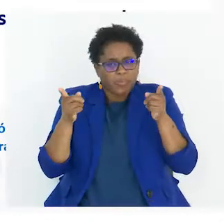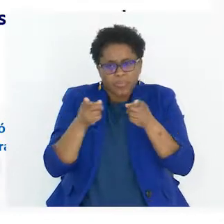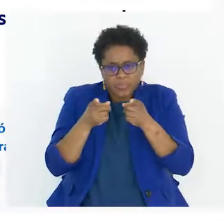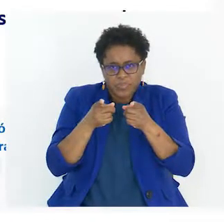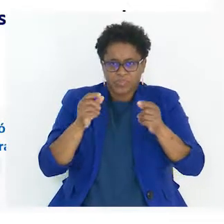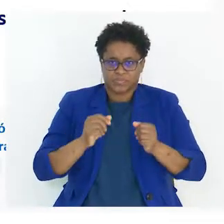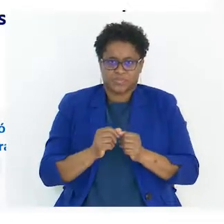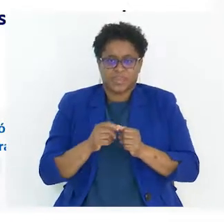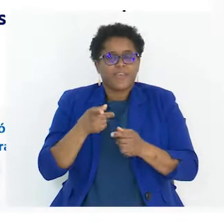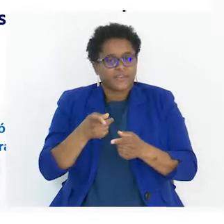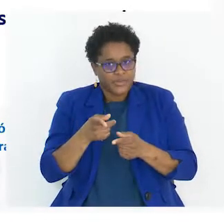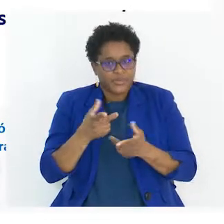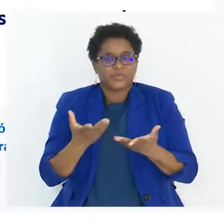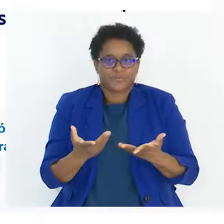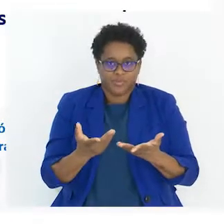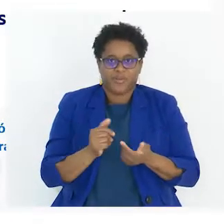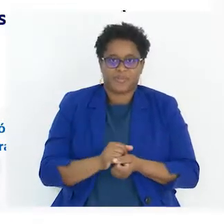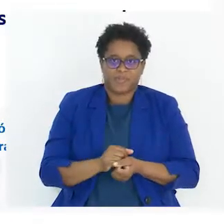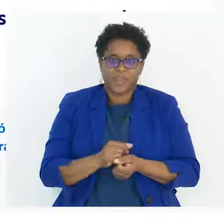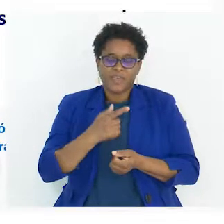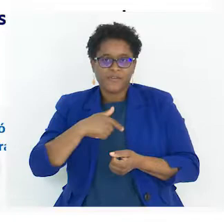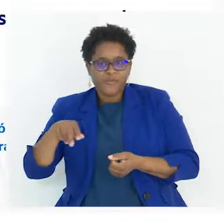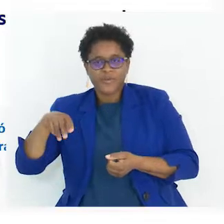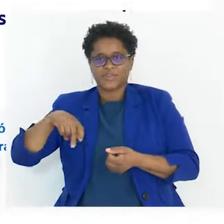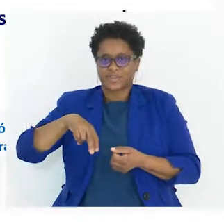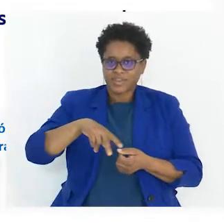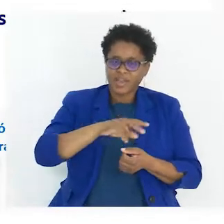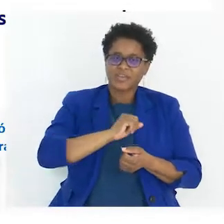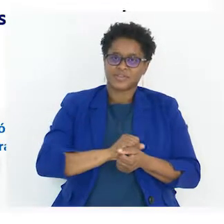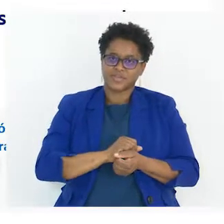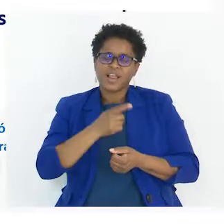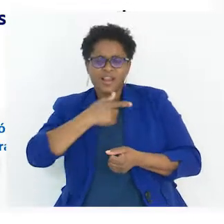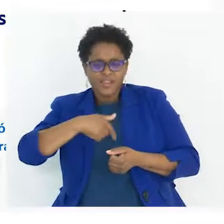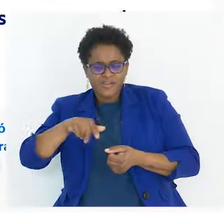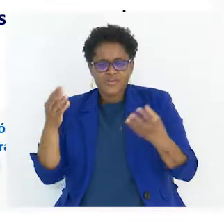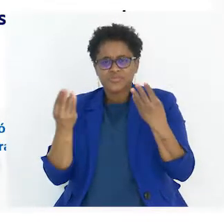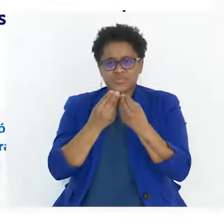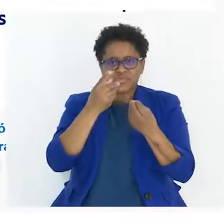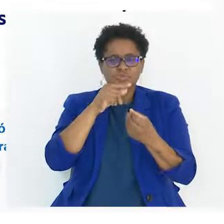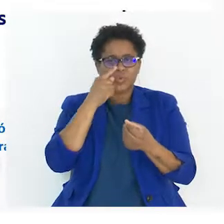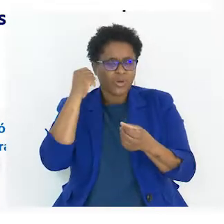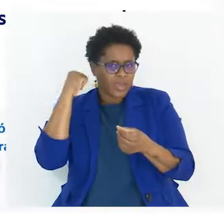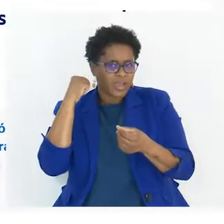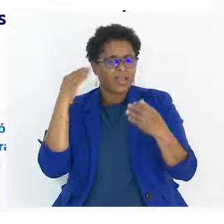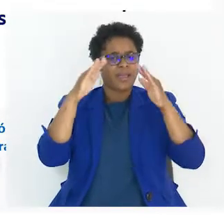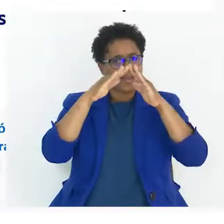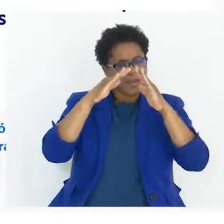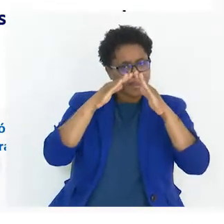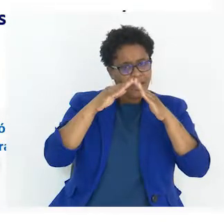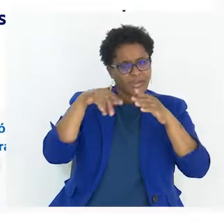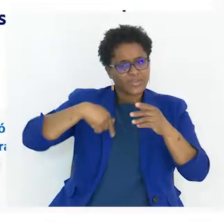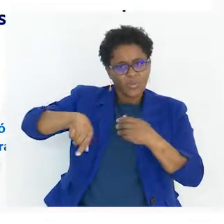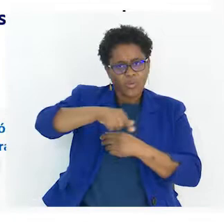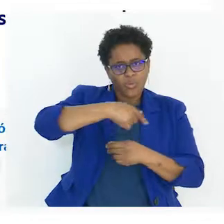era tudo muito estreito. Por isso, foi se deslocando, levando consigo a sua